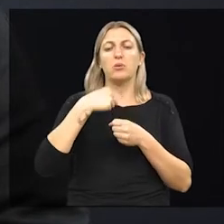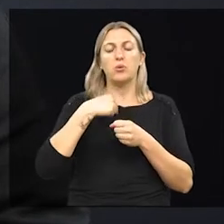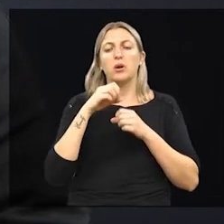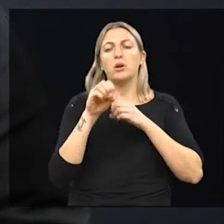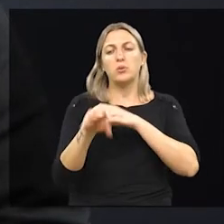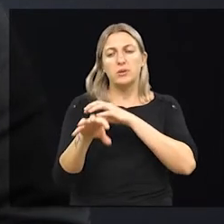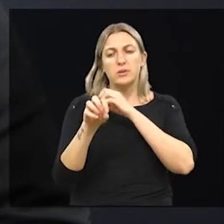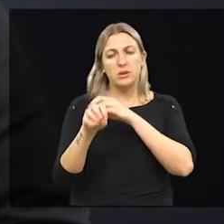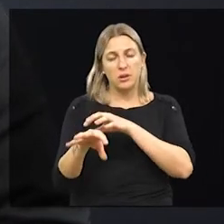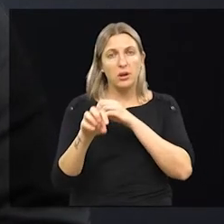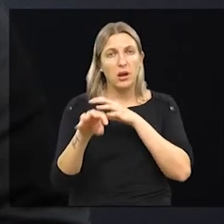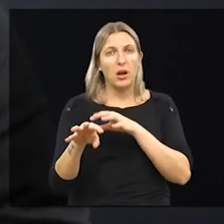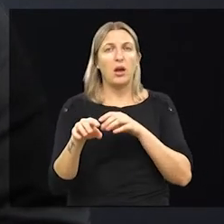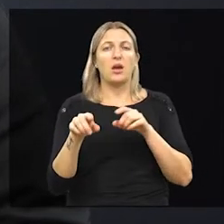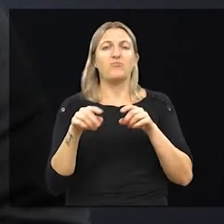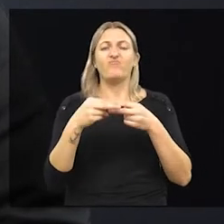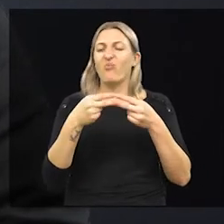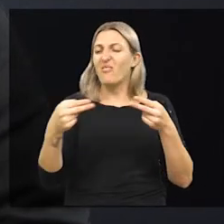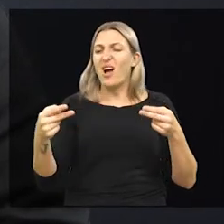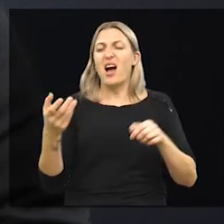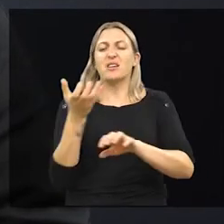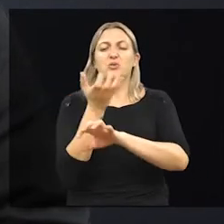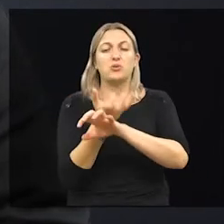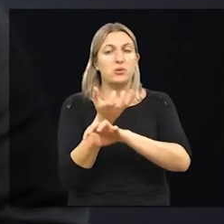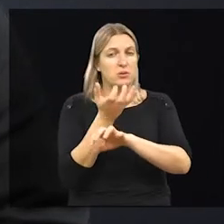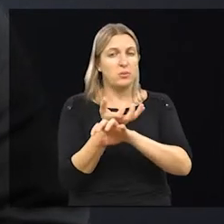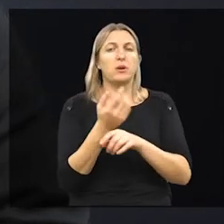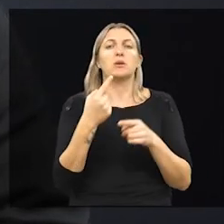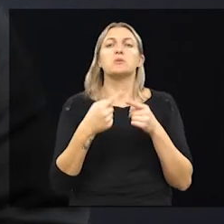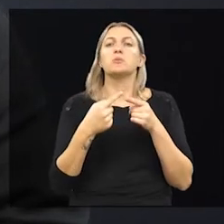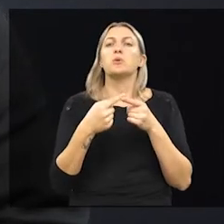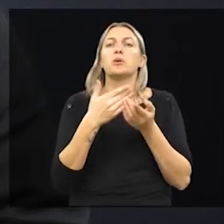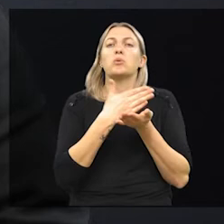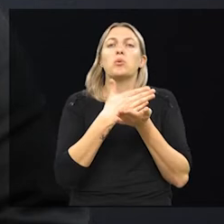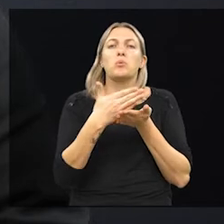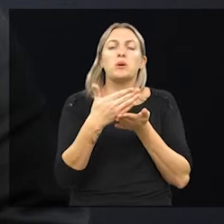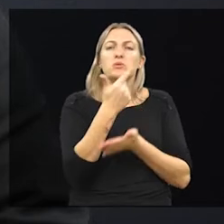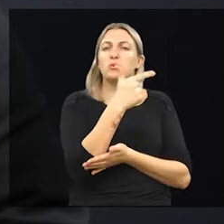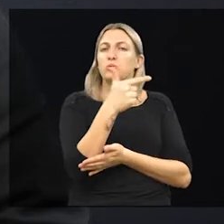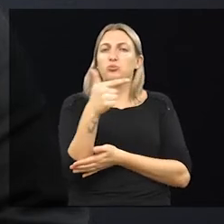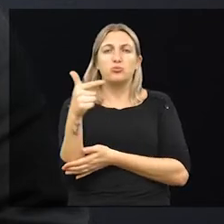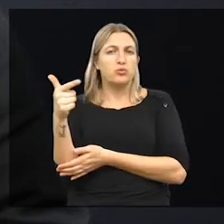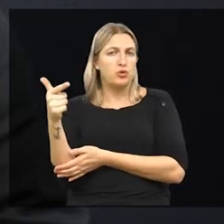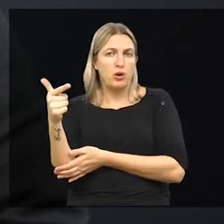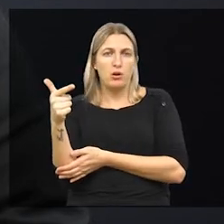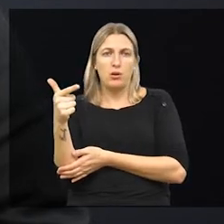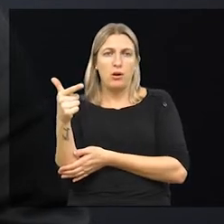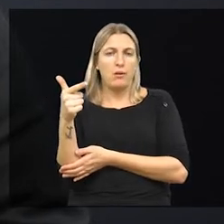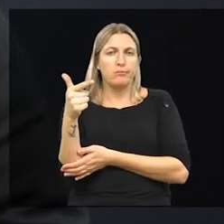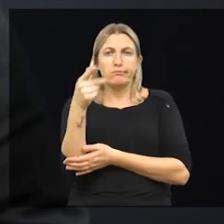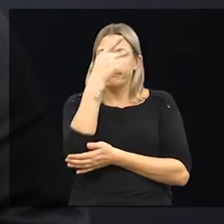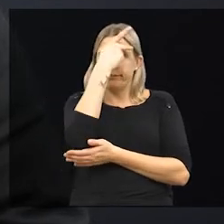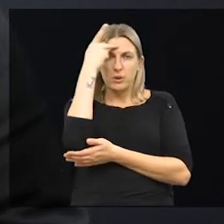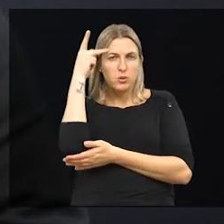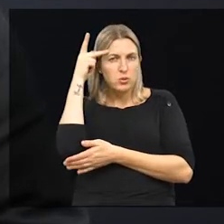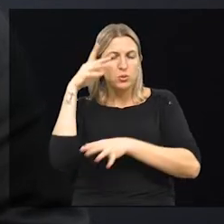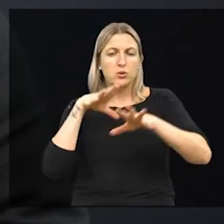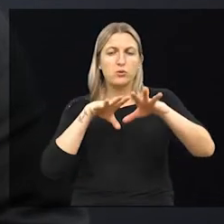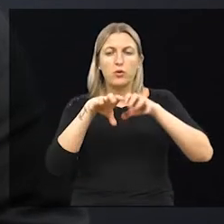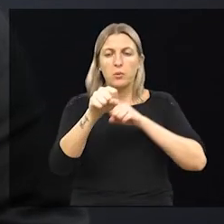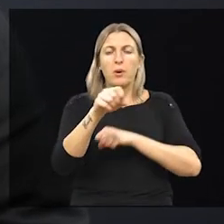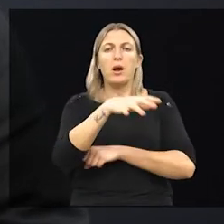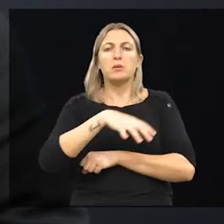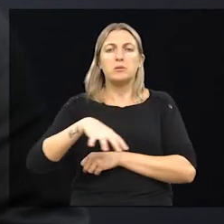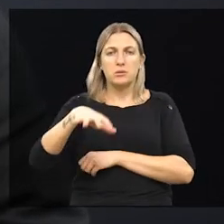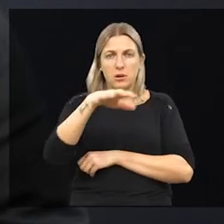menos 2010 então foram diversas áreas do conhecimento que eu tive que